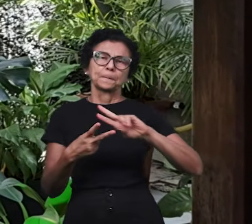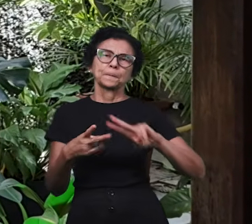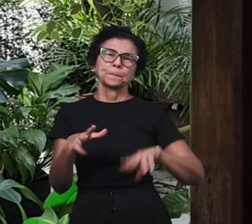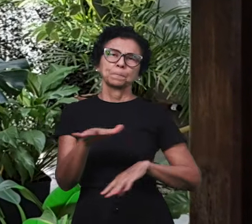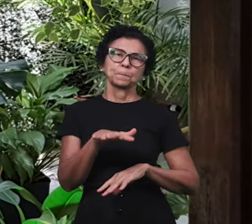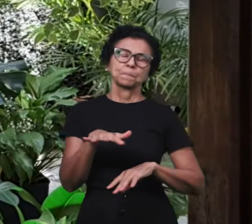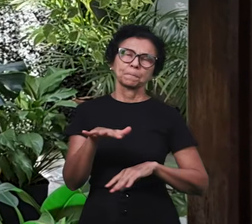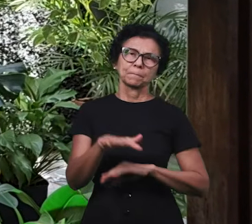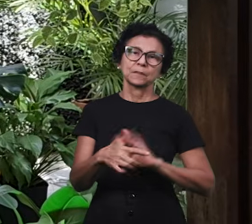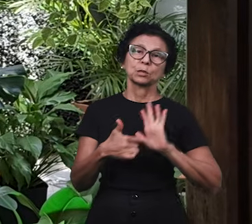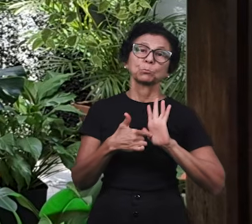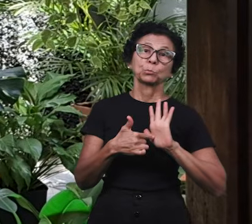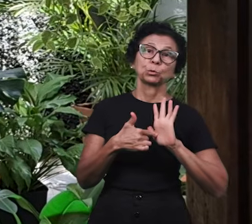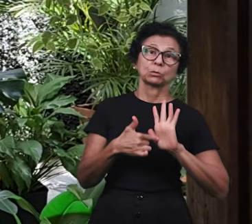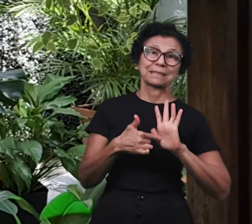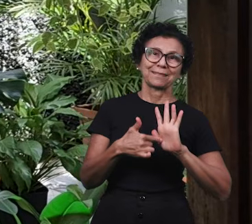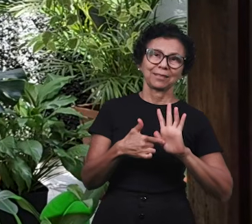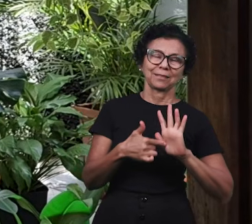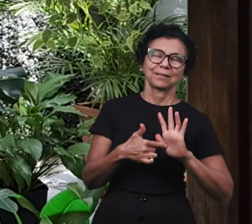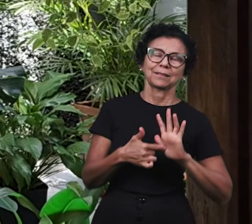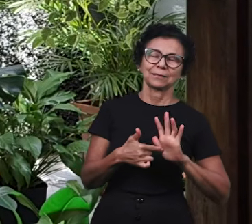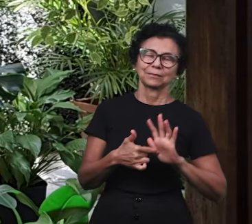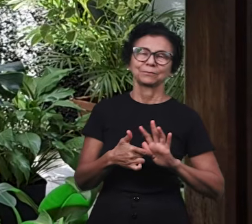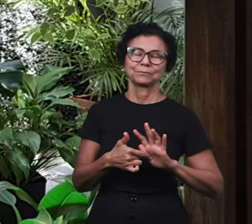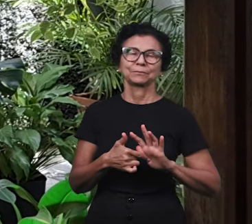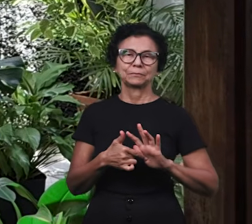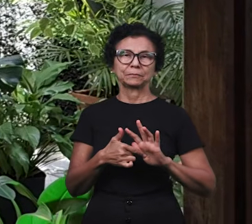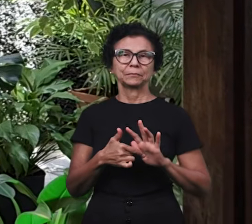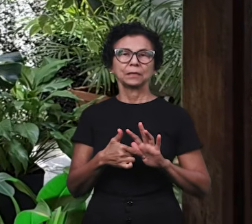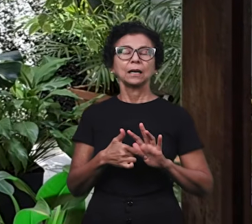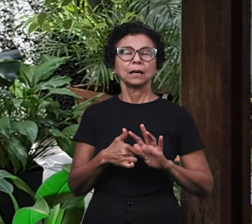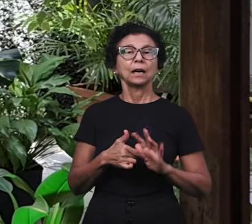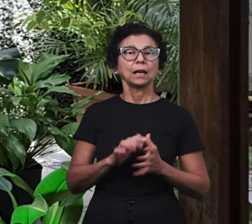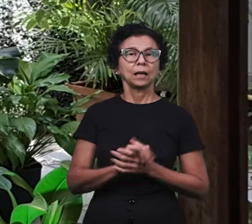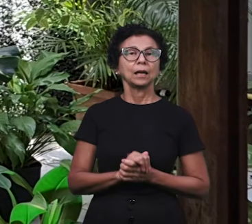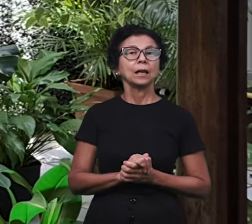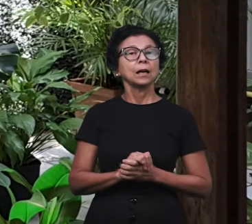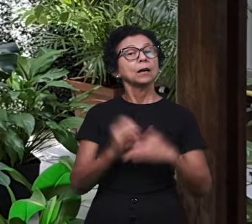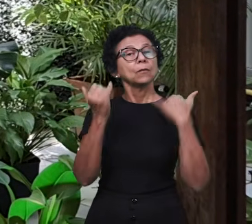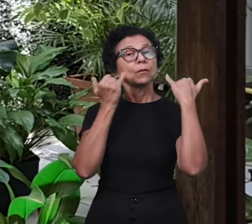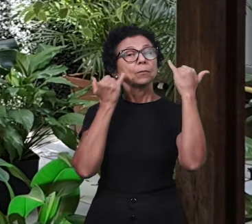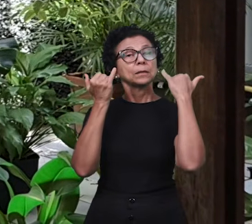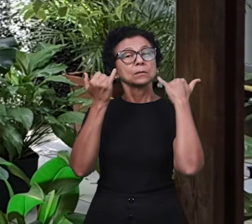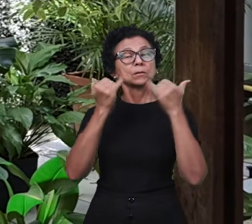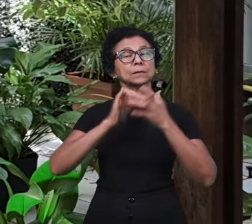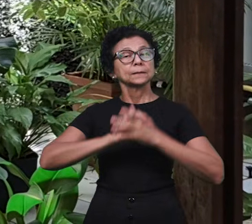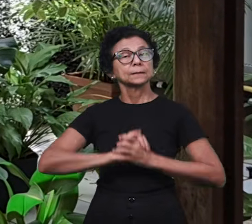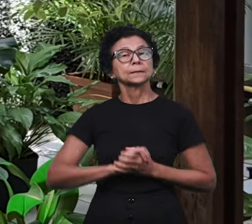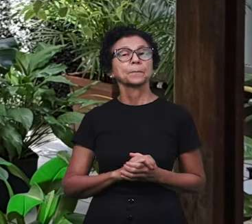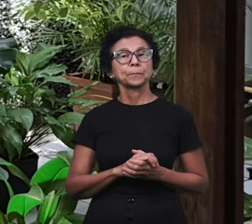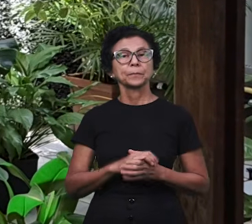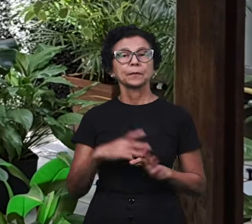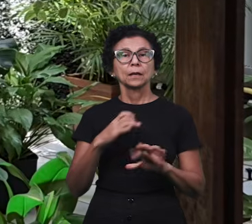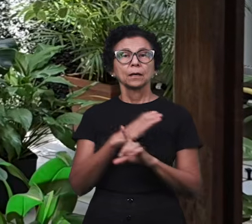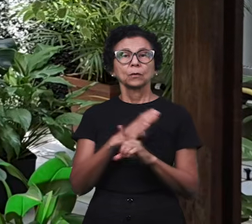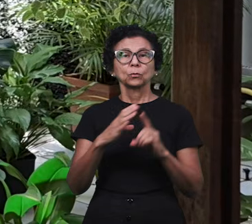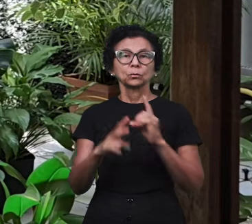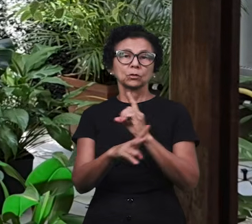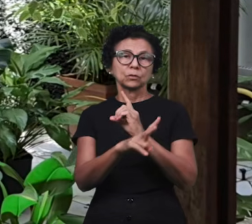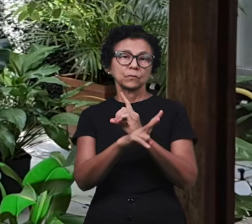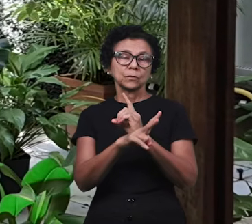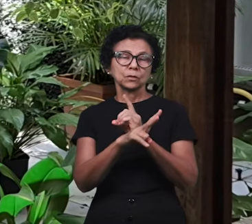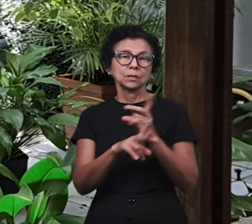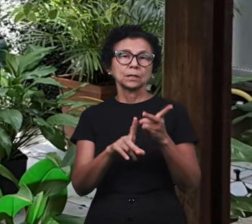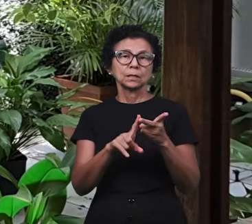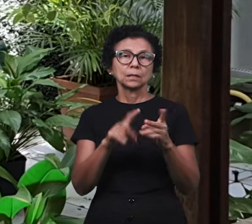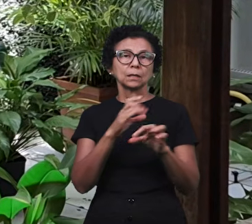Viana, onde nós vamos mostrar nessa edição os nossos destaques, que foram muitos, viu? Nós tivemos aí vigília com